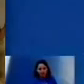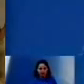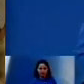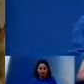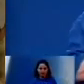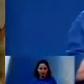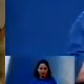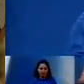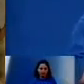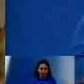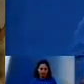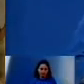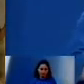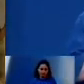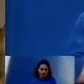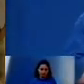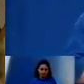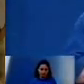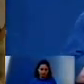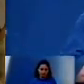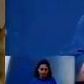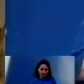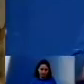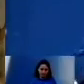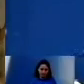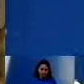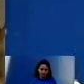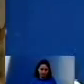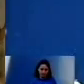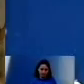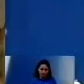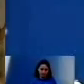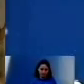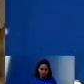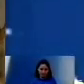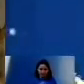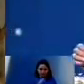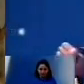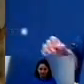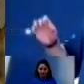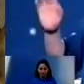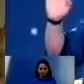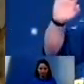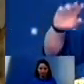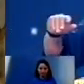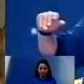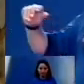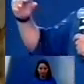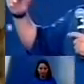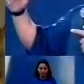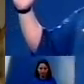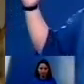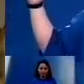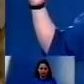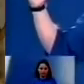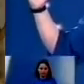Senão foi igual a professor de catecismo que chegou e falou assim: hoje eu vou contar para você como é que foi criado o primeiro homem